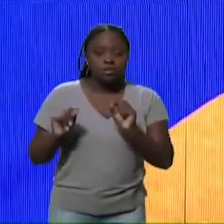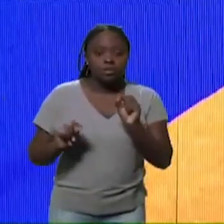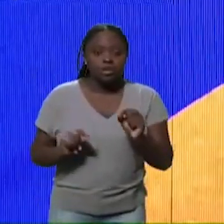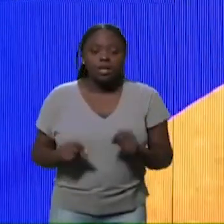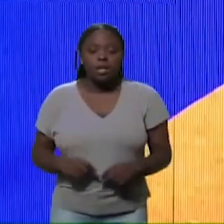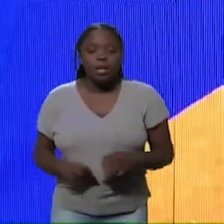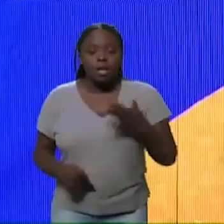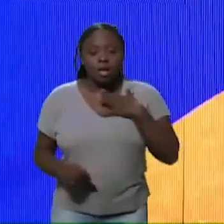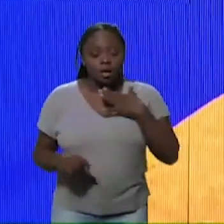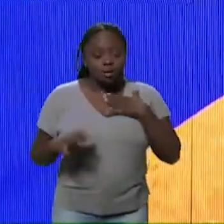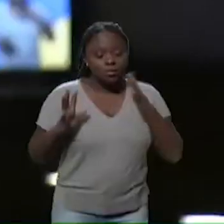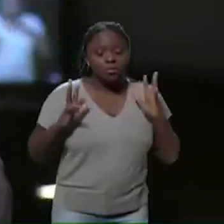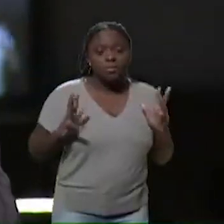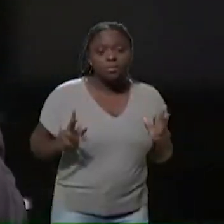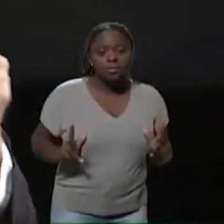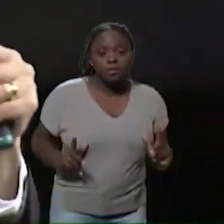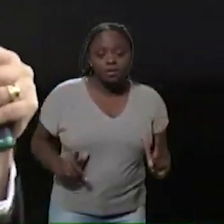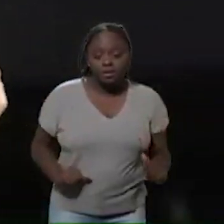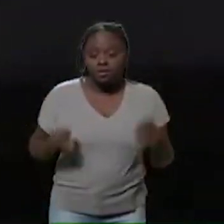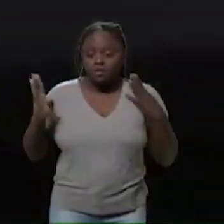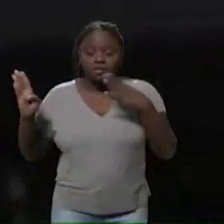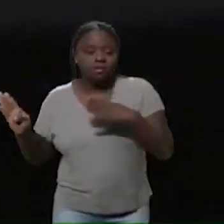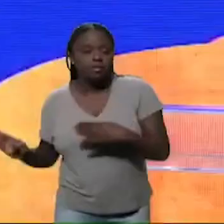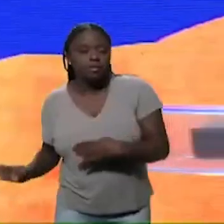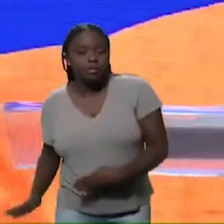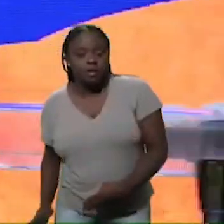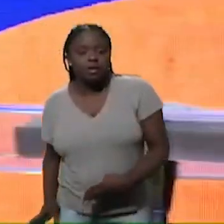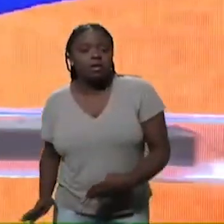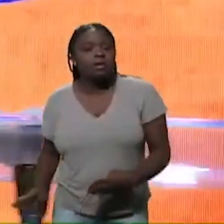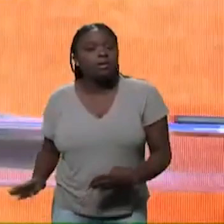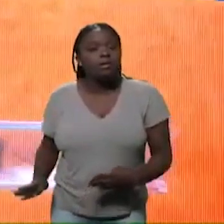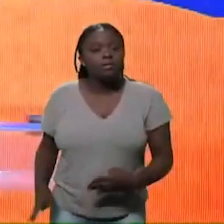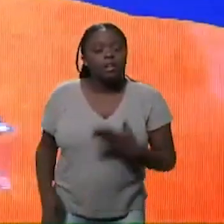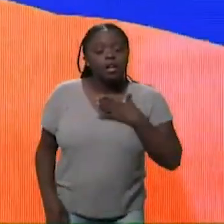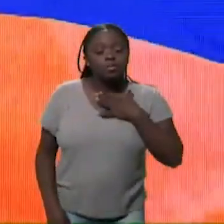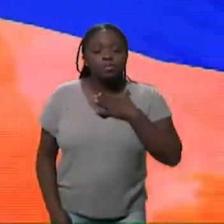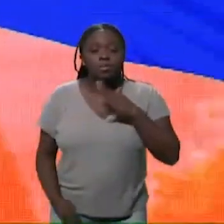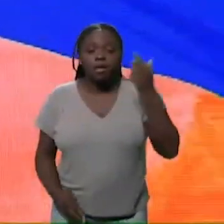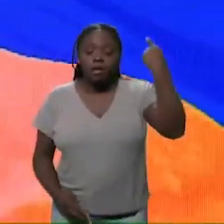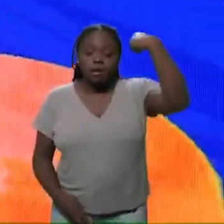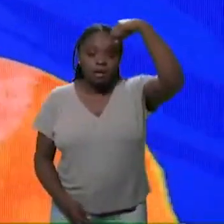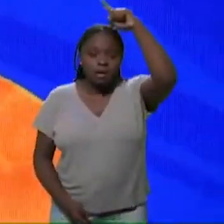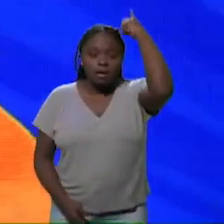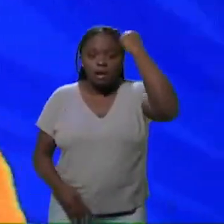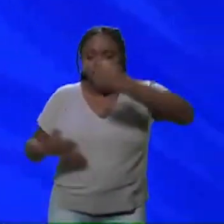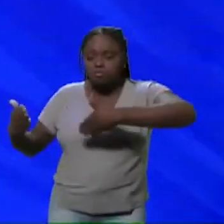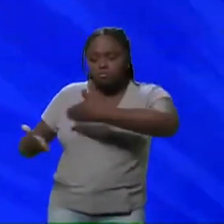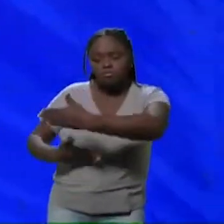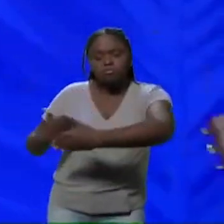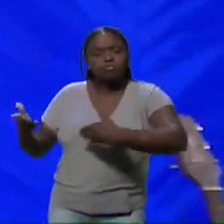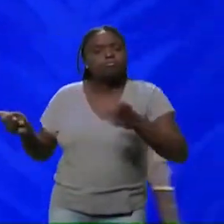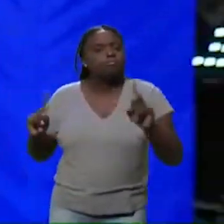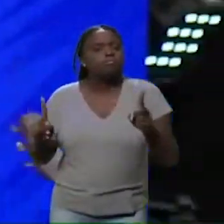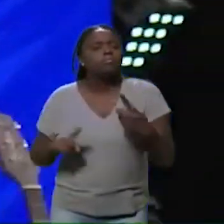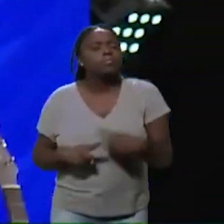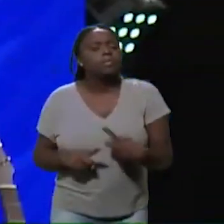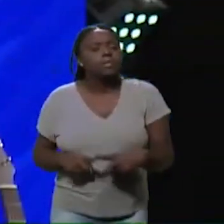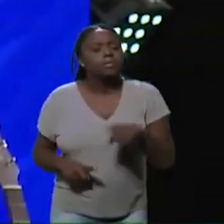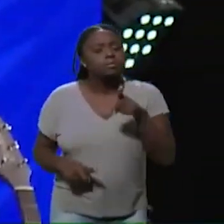nossa pureza, negociar nossa fidelidade, negociar nossa santidade, porque se você está